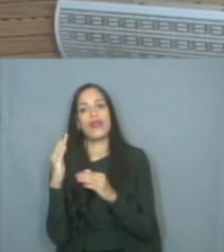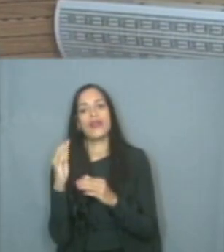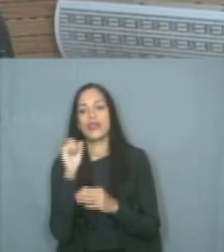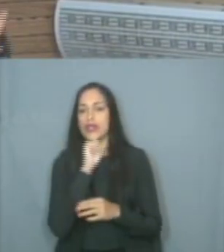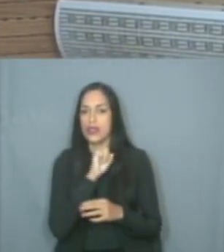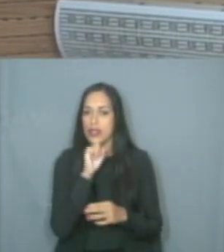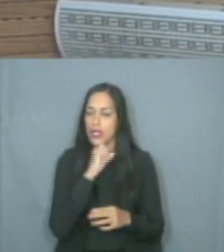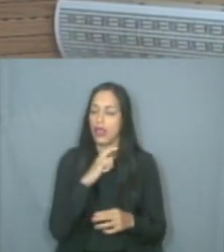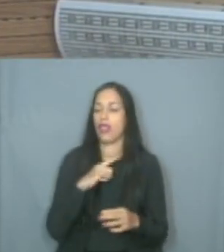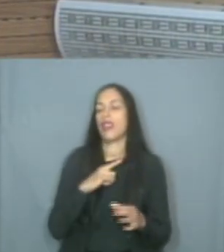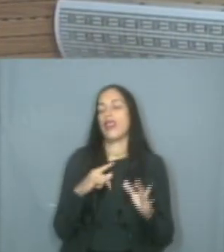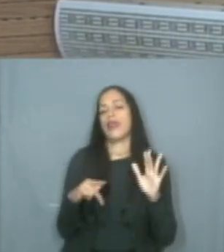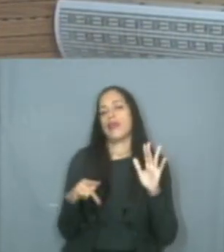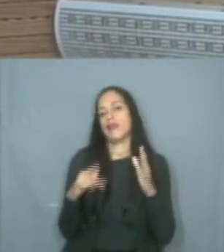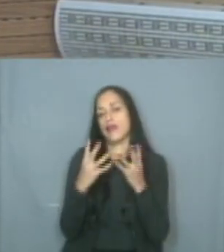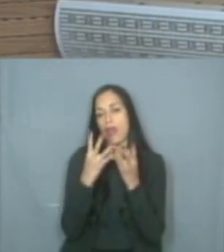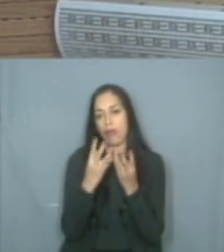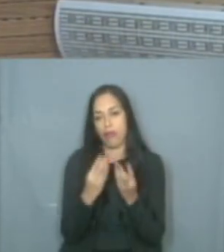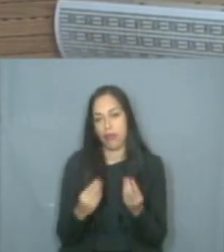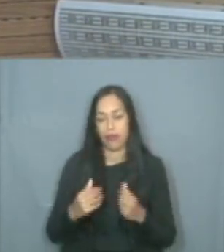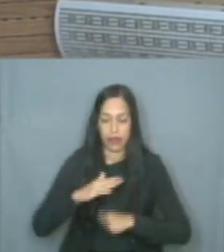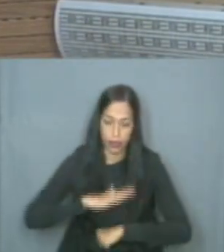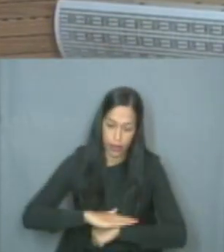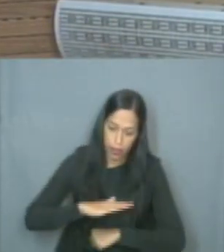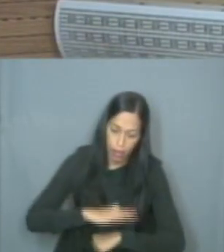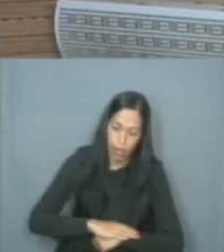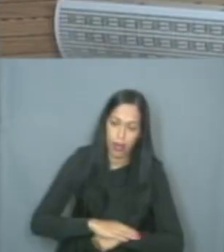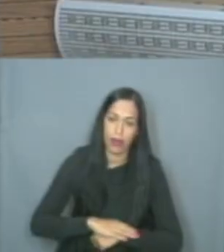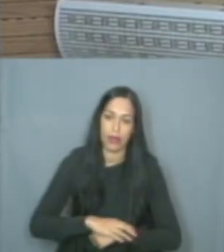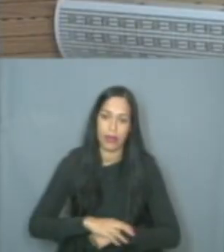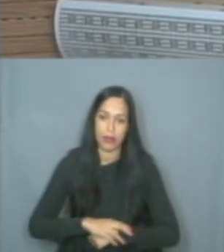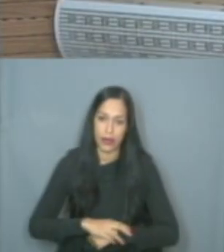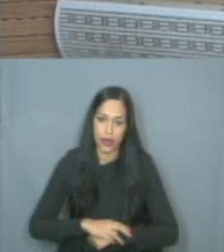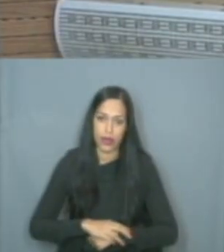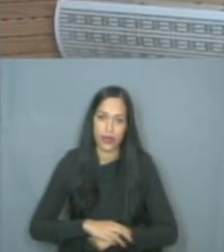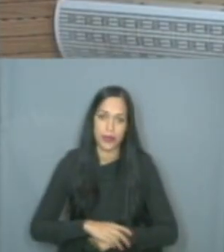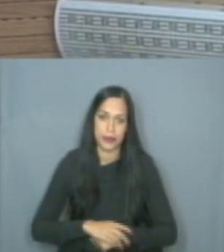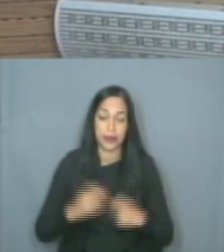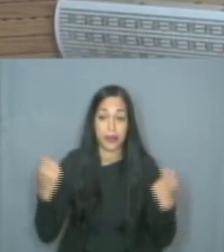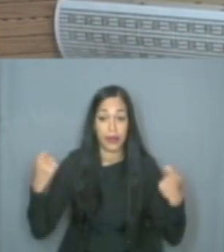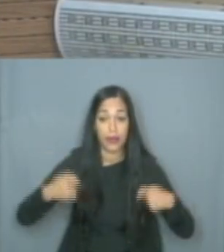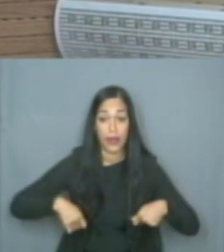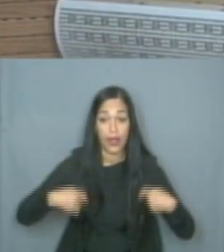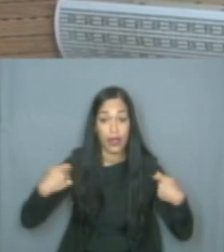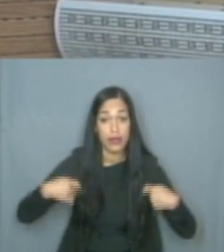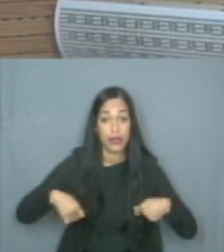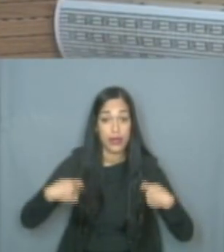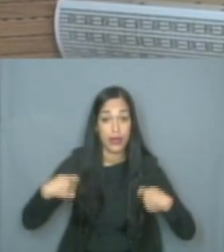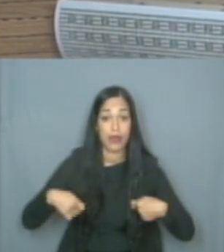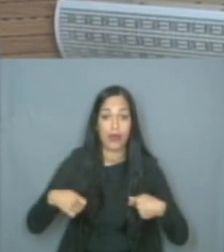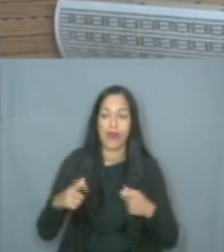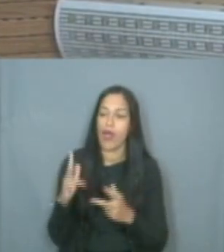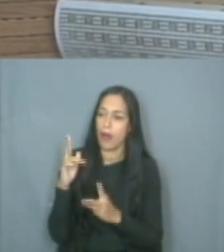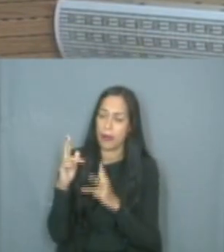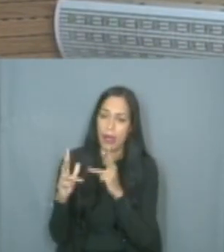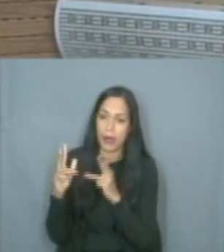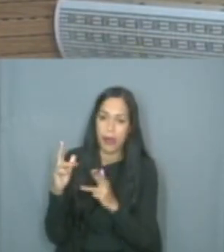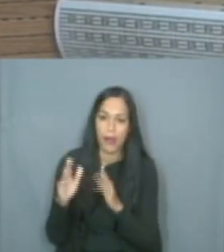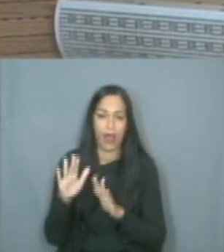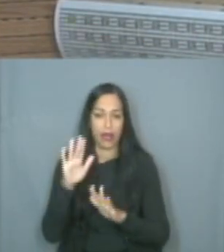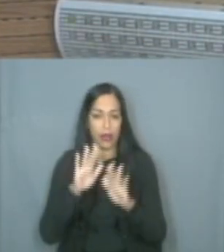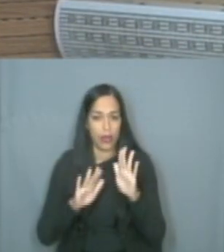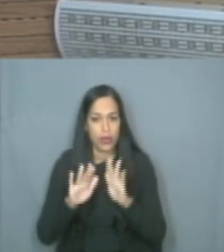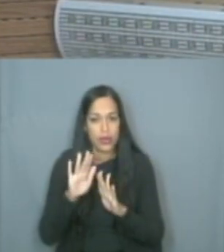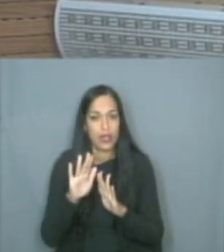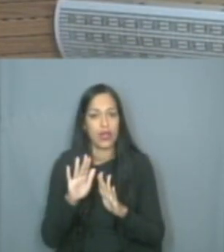têm a sua própria deteriorização do tempo, bem como elas precisam serem podadas, cuidadas,